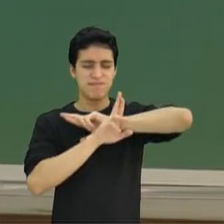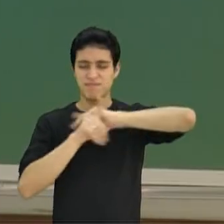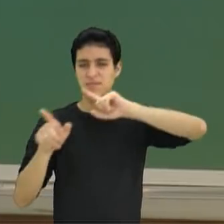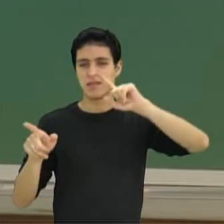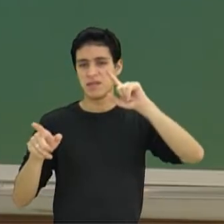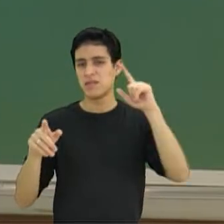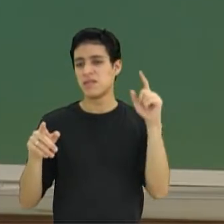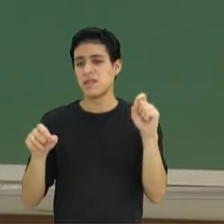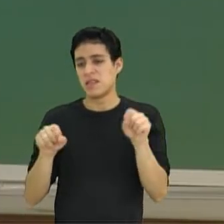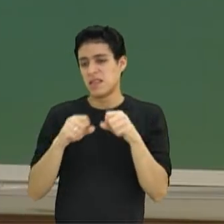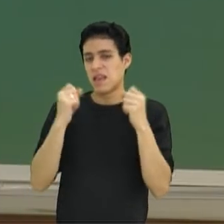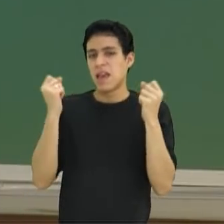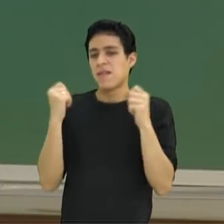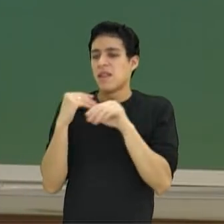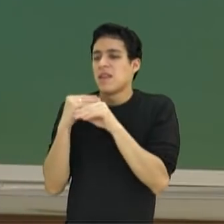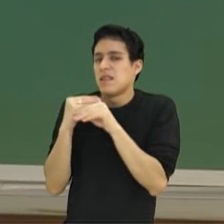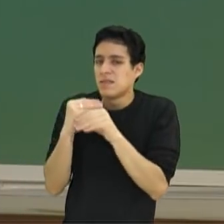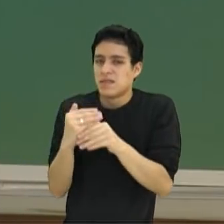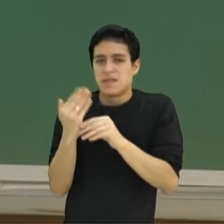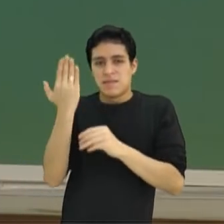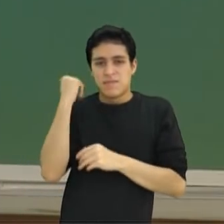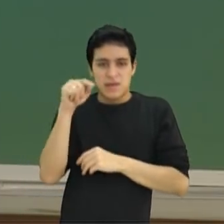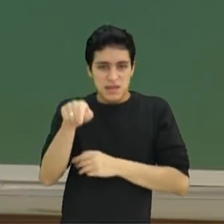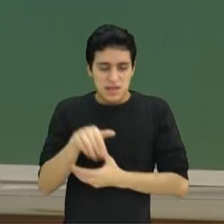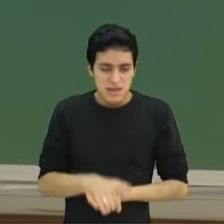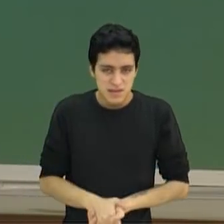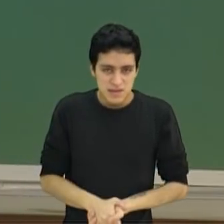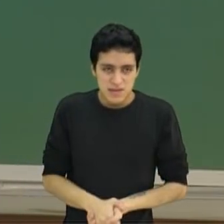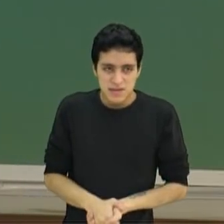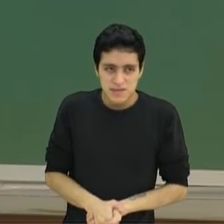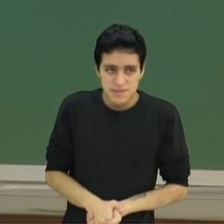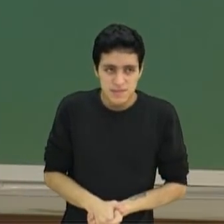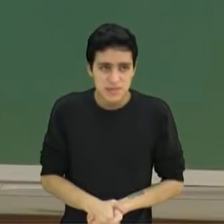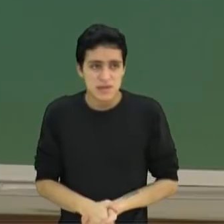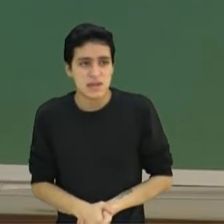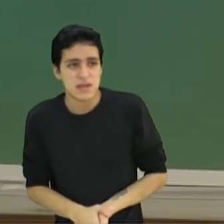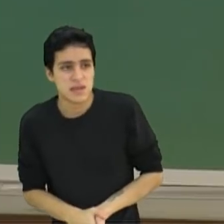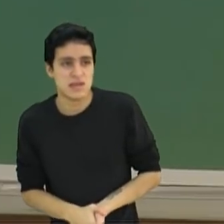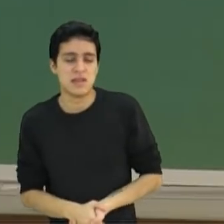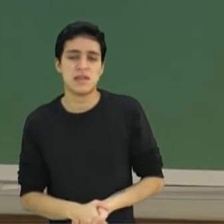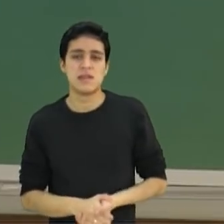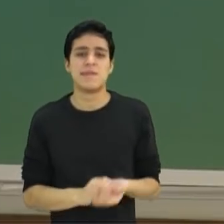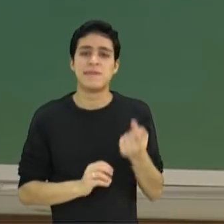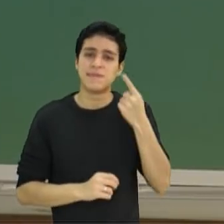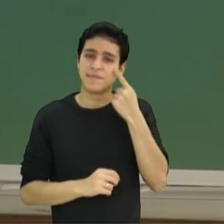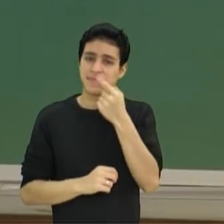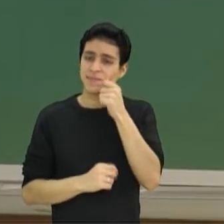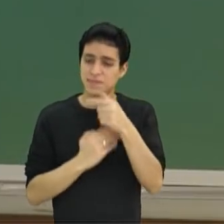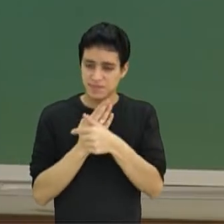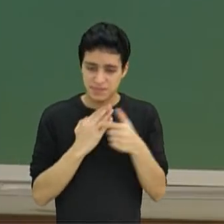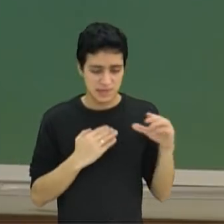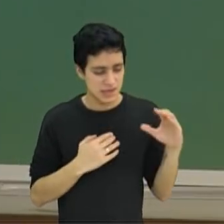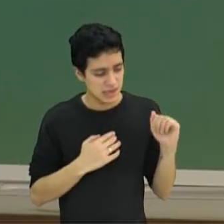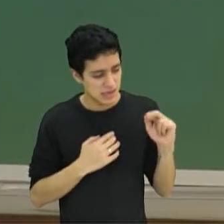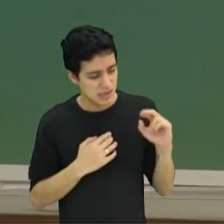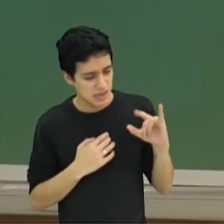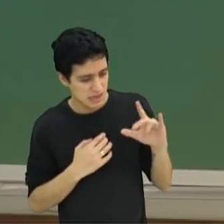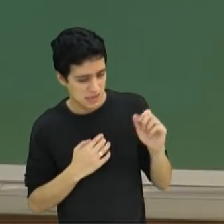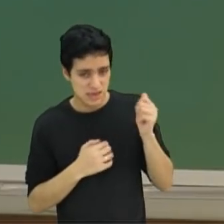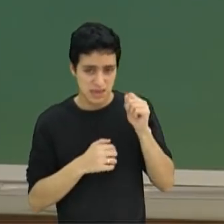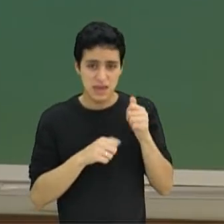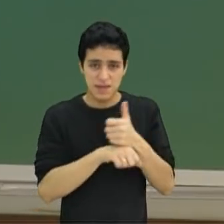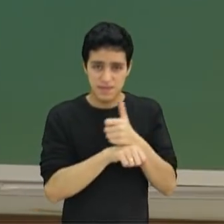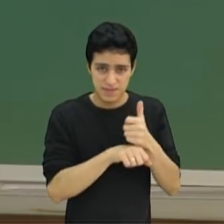as barreiras dos modos daquela época. Temos aqui a identificação da autora, Carolina Vigna, é